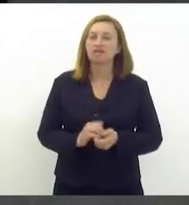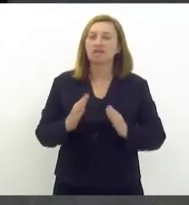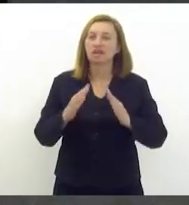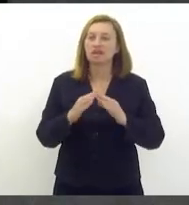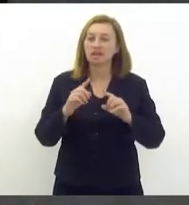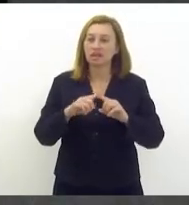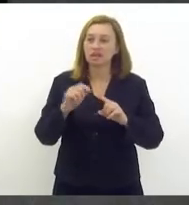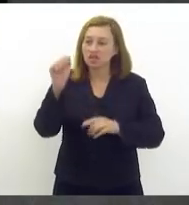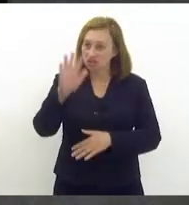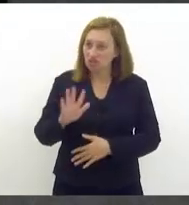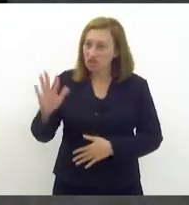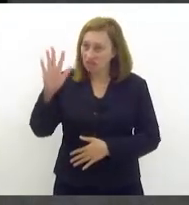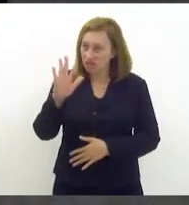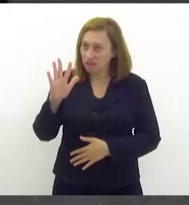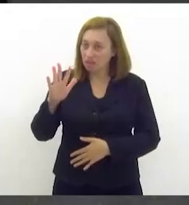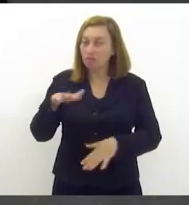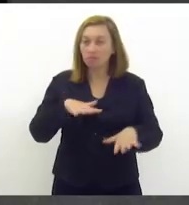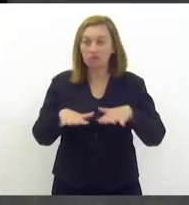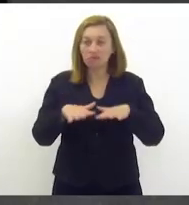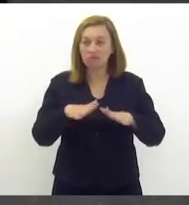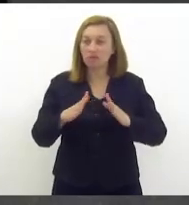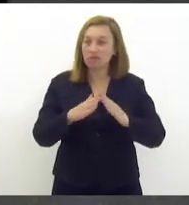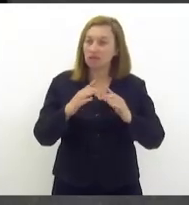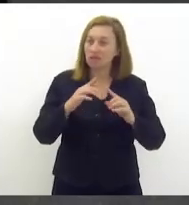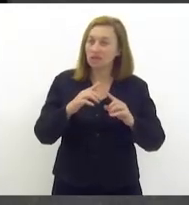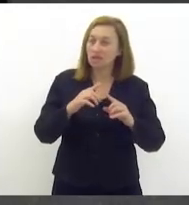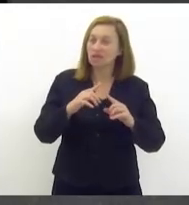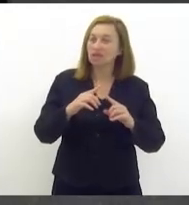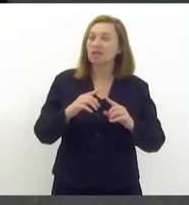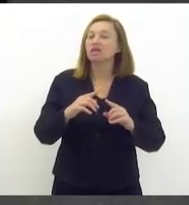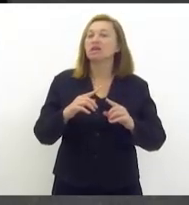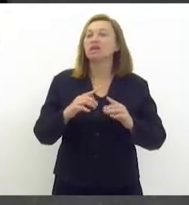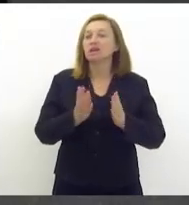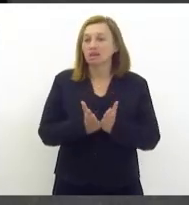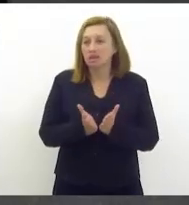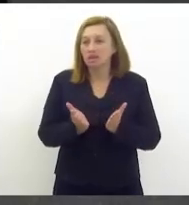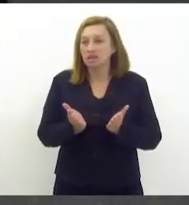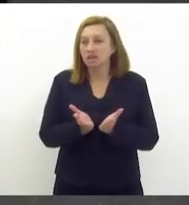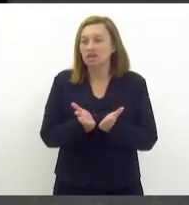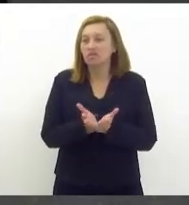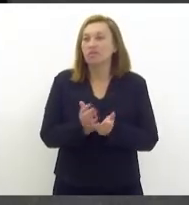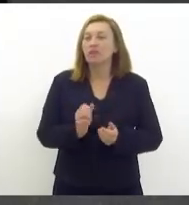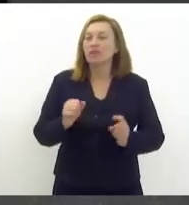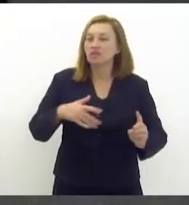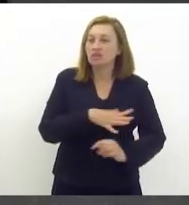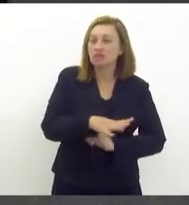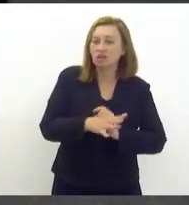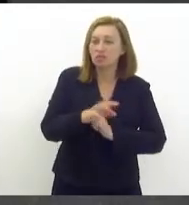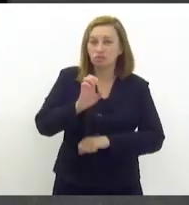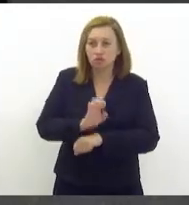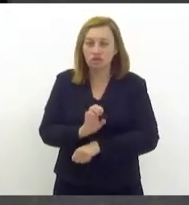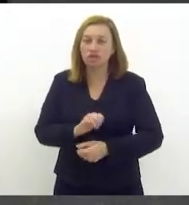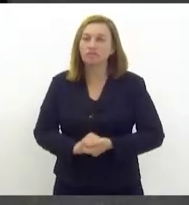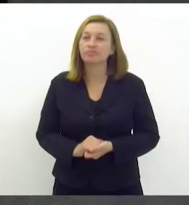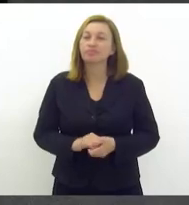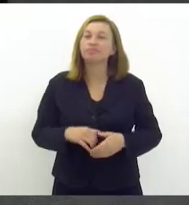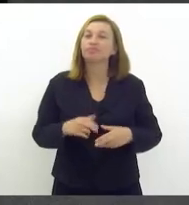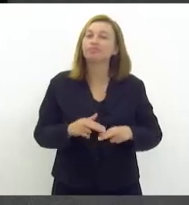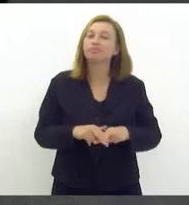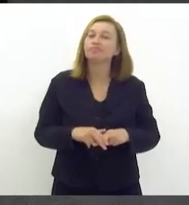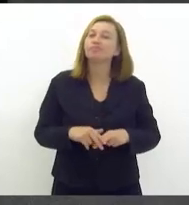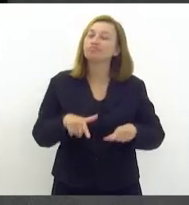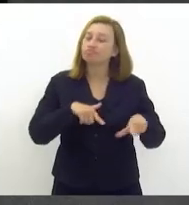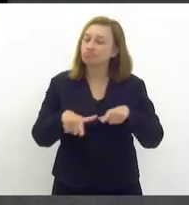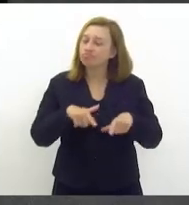as manifestações religiosas são um braço consistente social do estado e portanto fazem